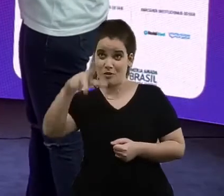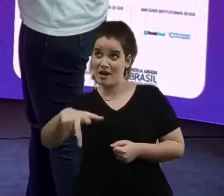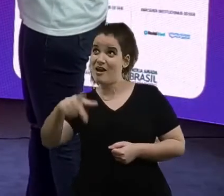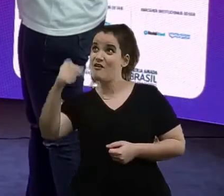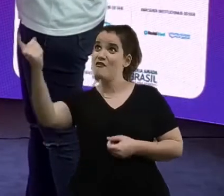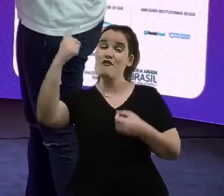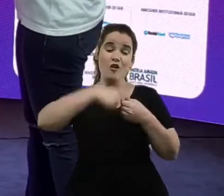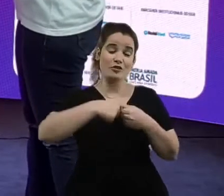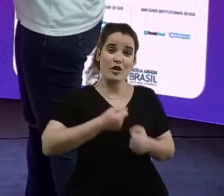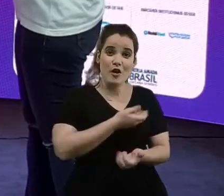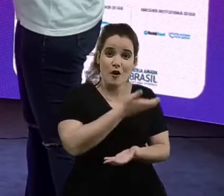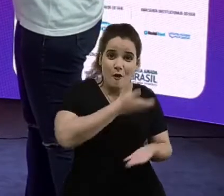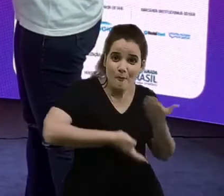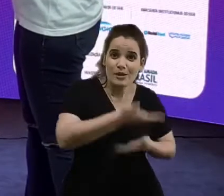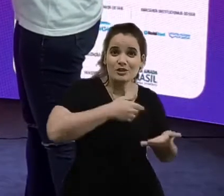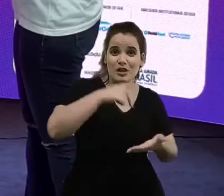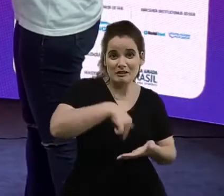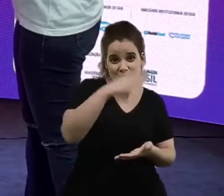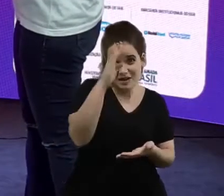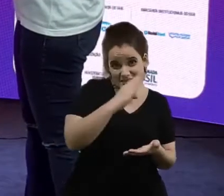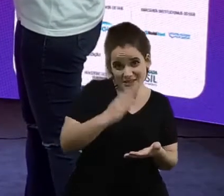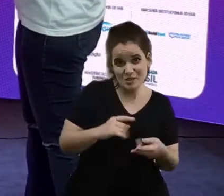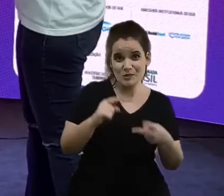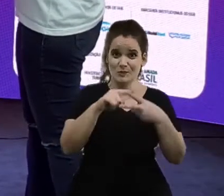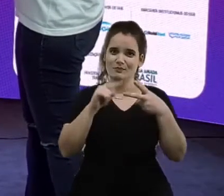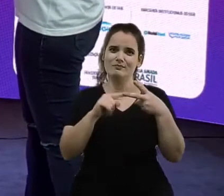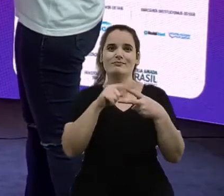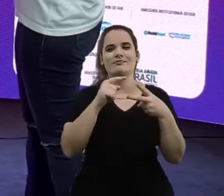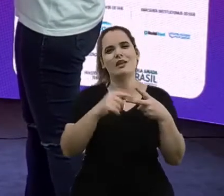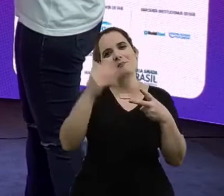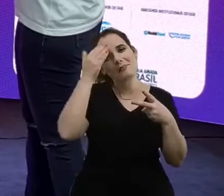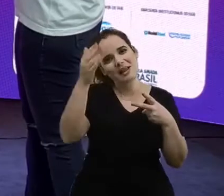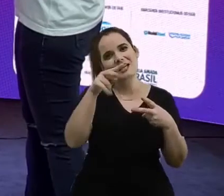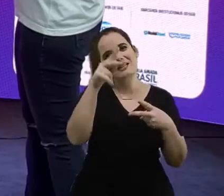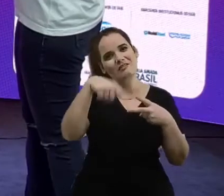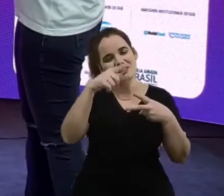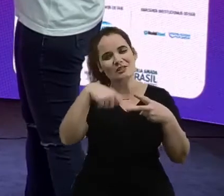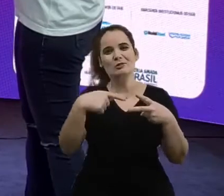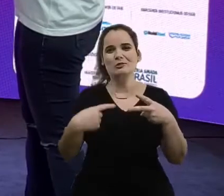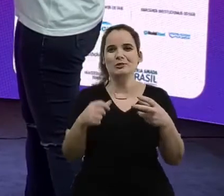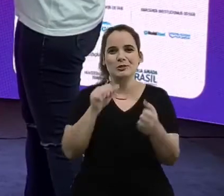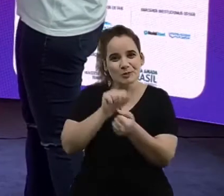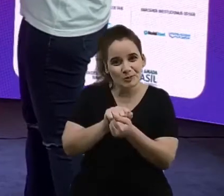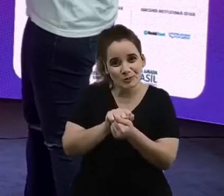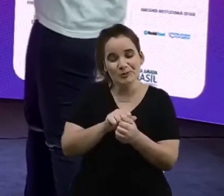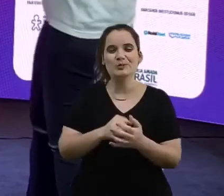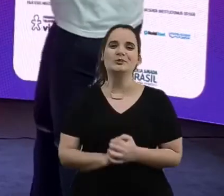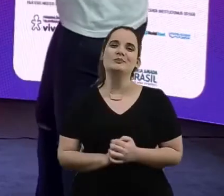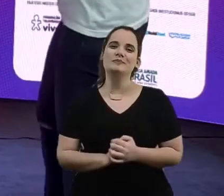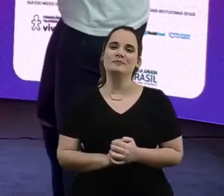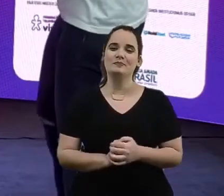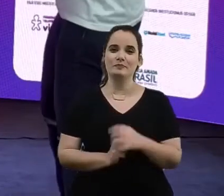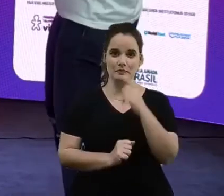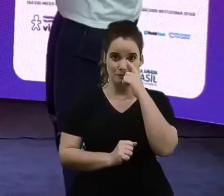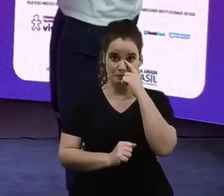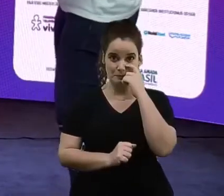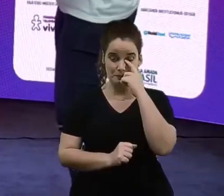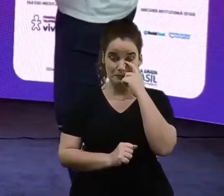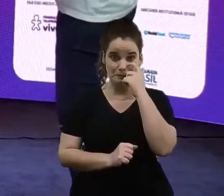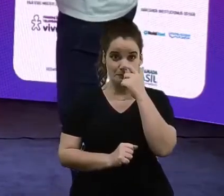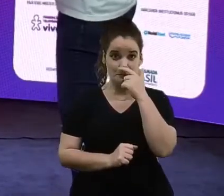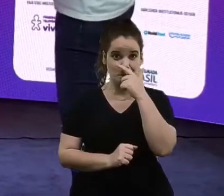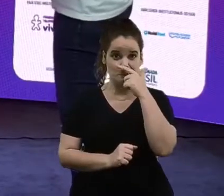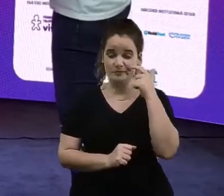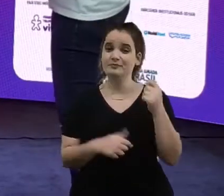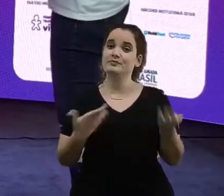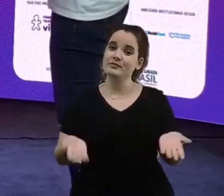Bem-vindas ao nosso bate-papo. Muito obrigada a ambas por estarem aqui conosco. E eu vou começar convidando